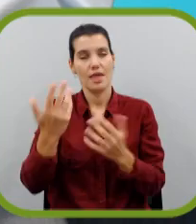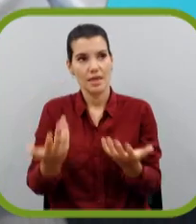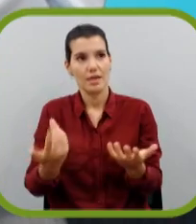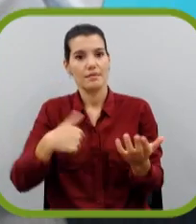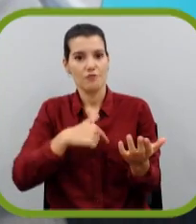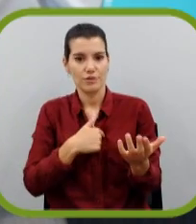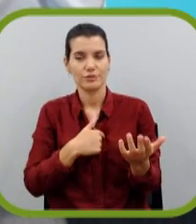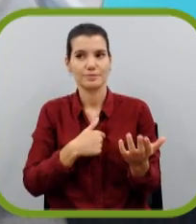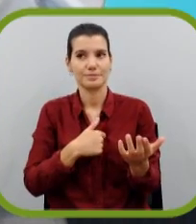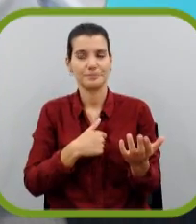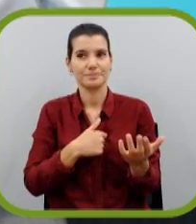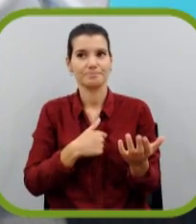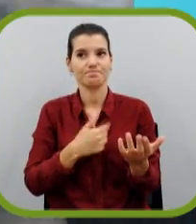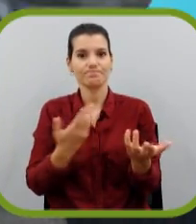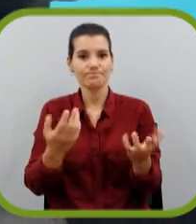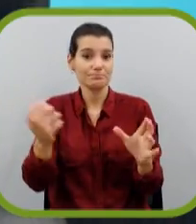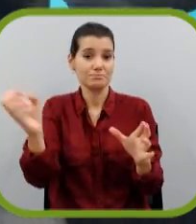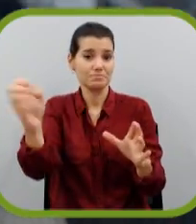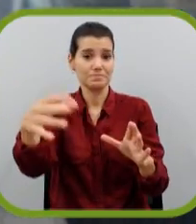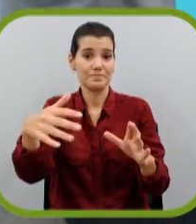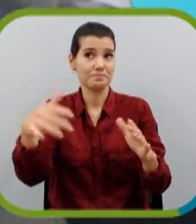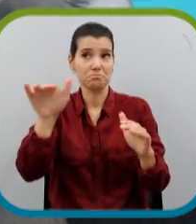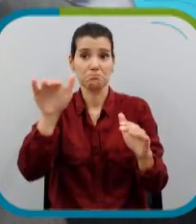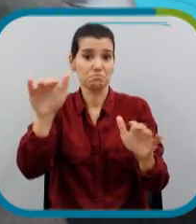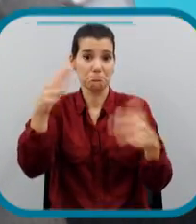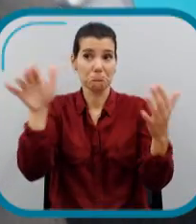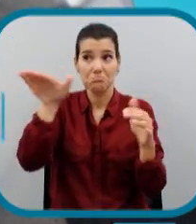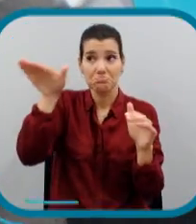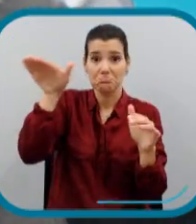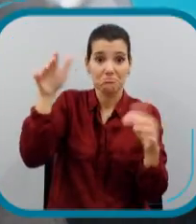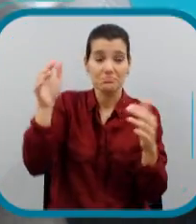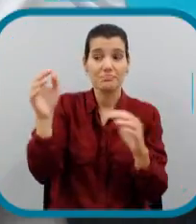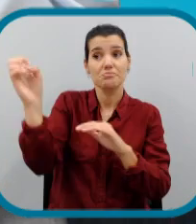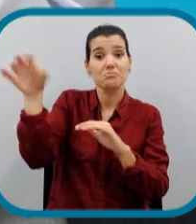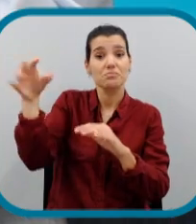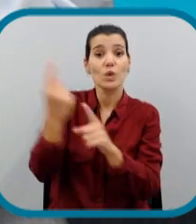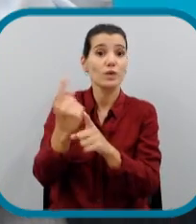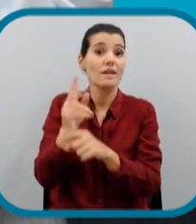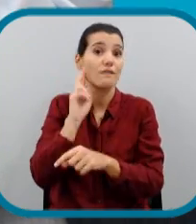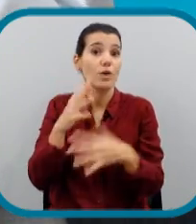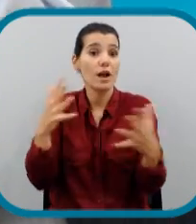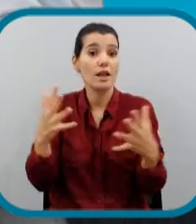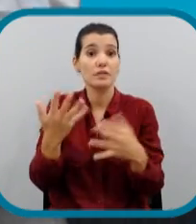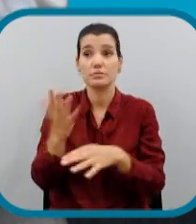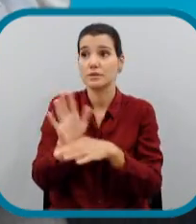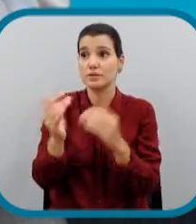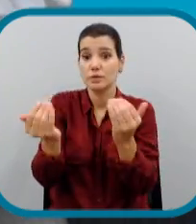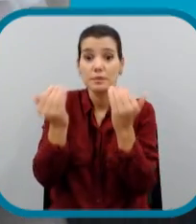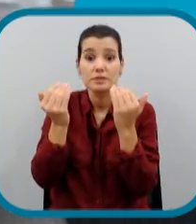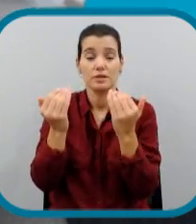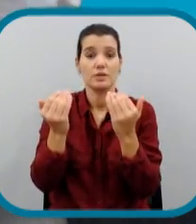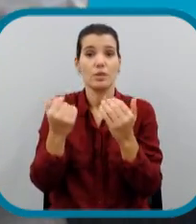colocarmos exatamente algures, não é? Coisas de um valor precioso como